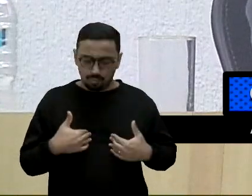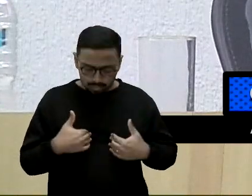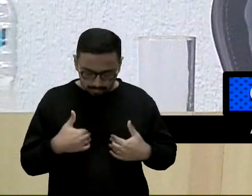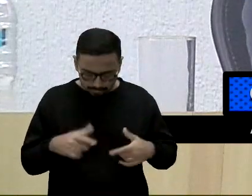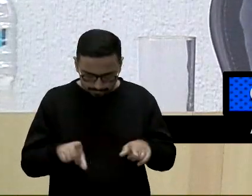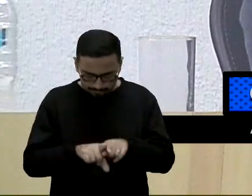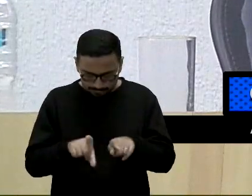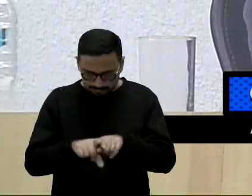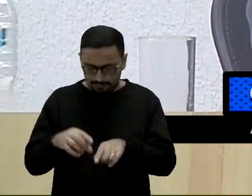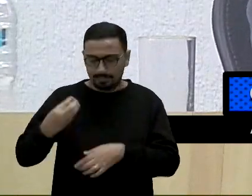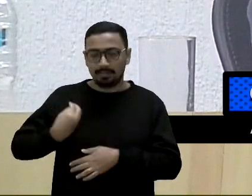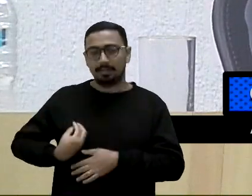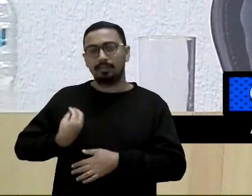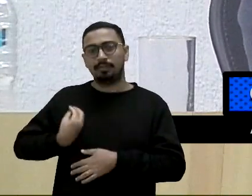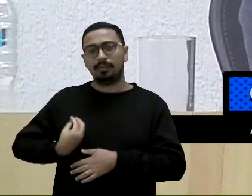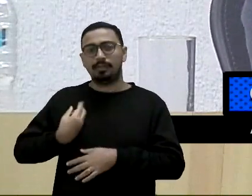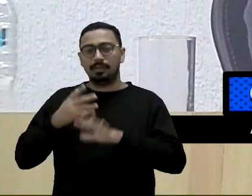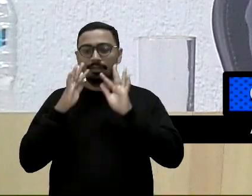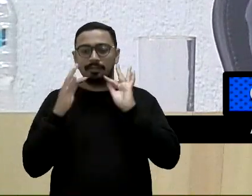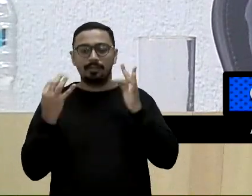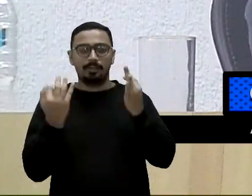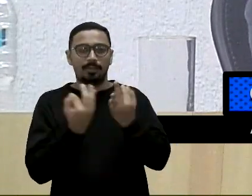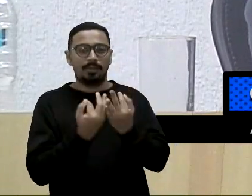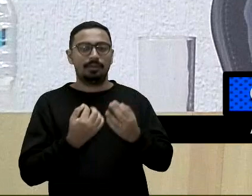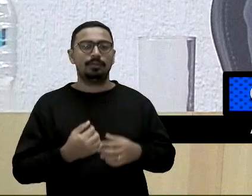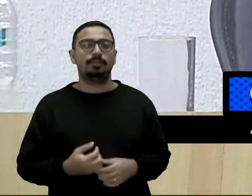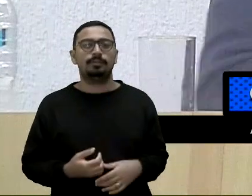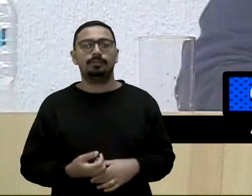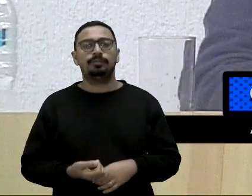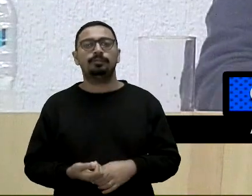na vida, nas famílias, né?